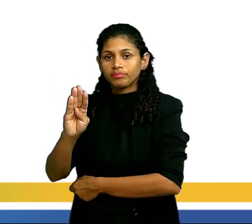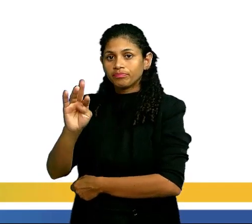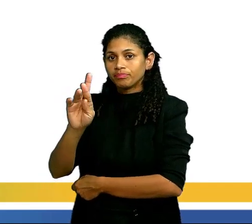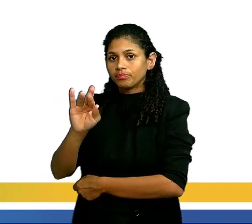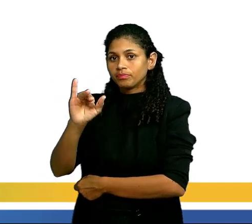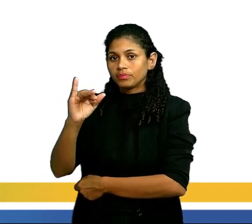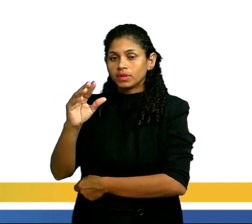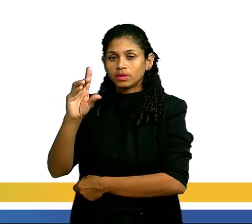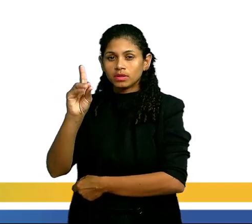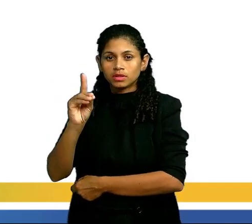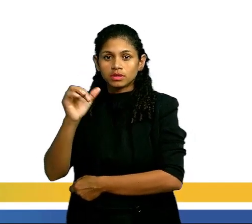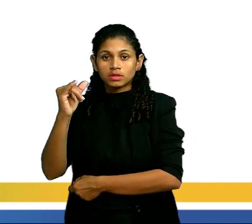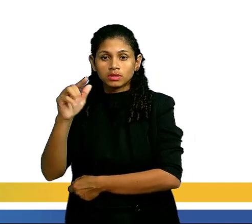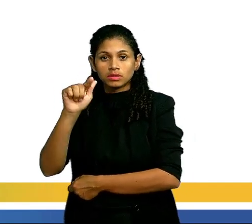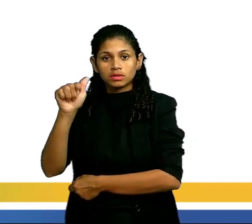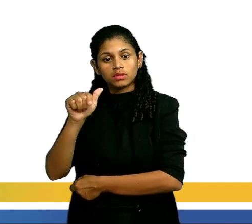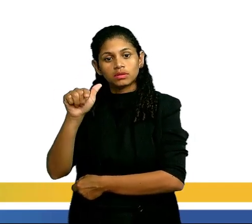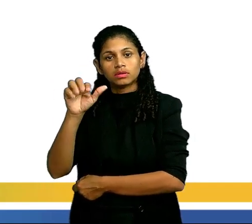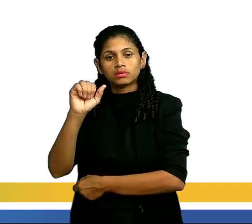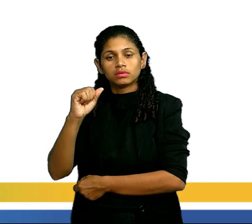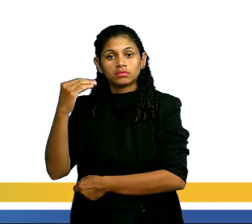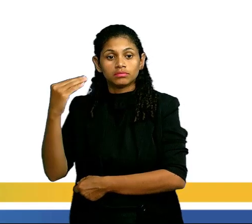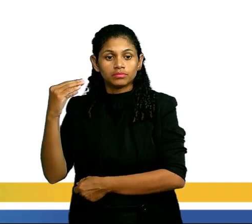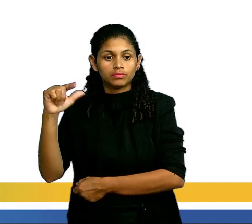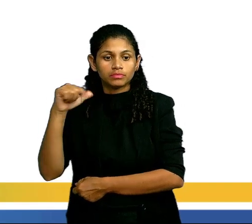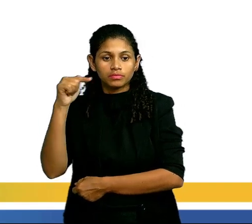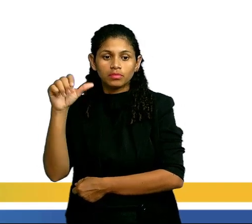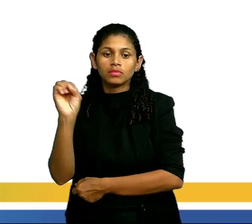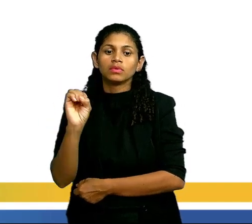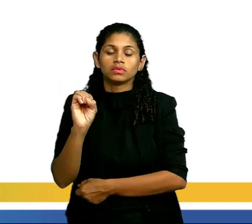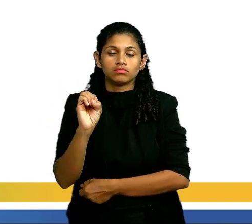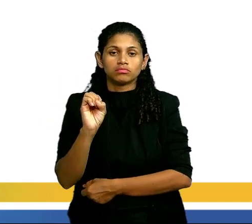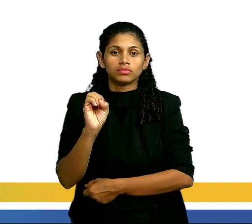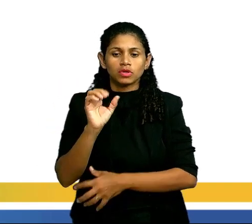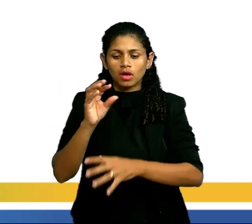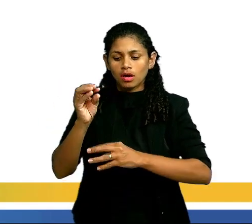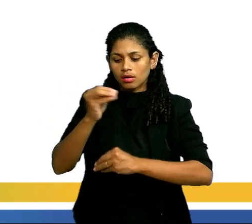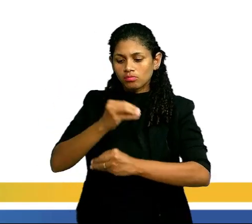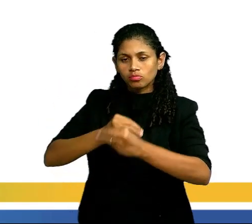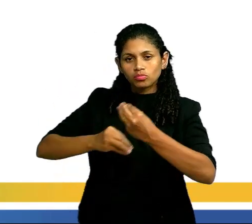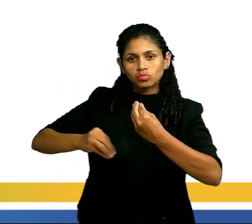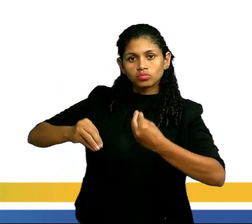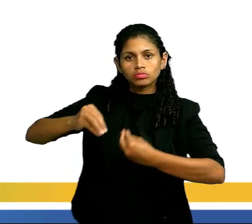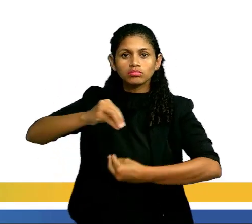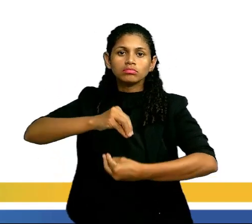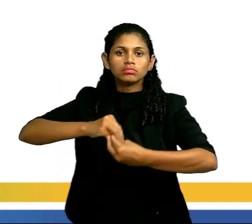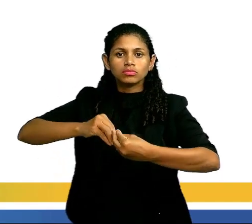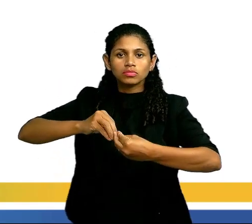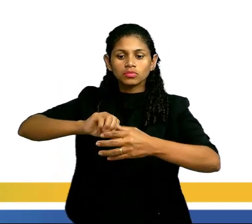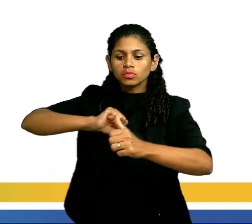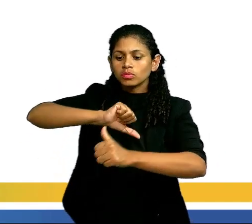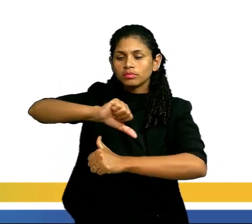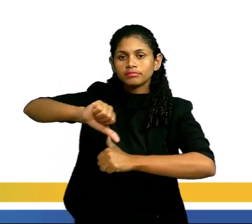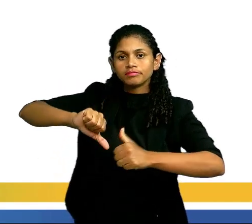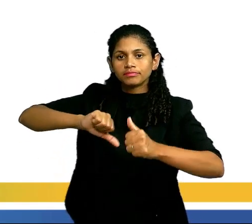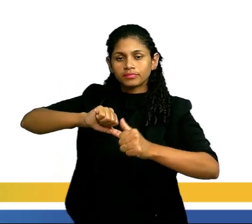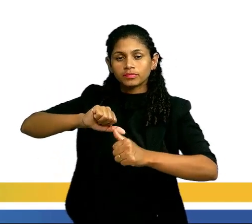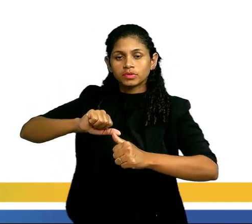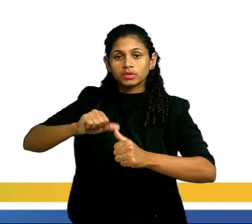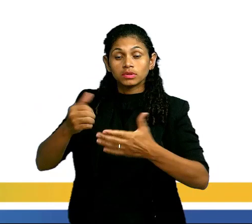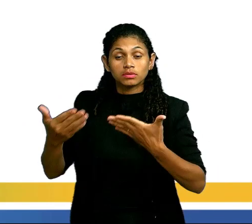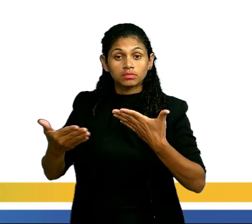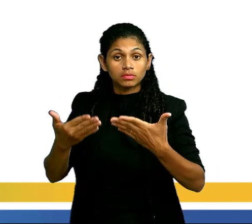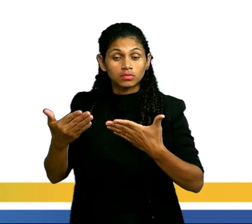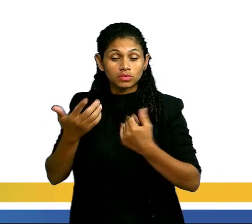carbono sofrer um rearranjo molecular. E esse rearranjo molecular vai depender dos outros átomos que ele está se